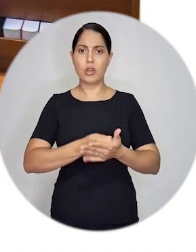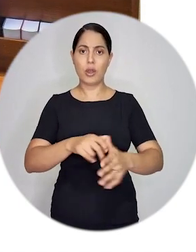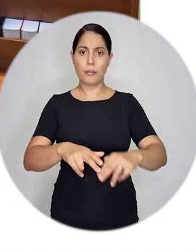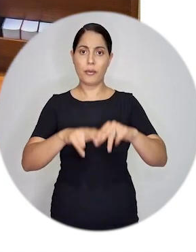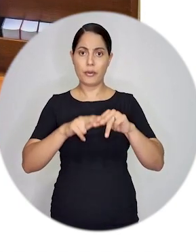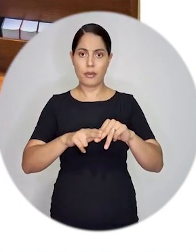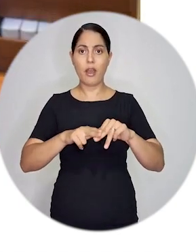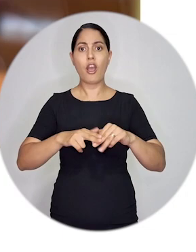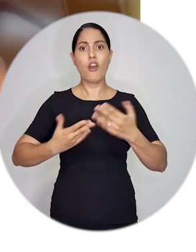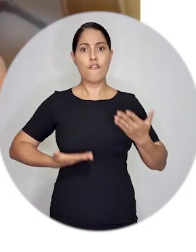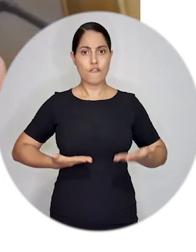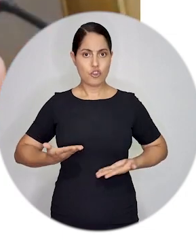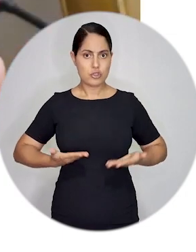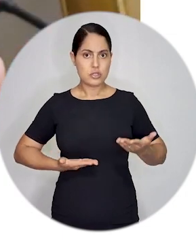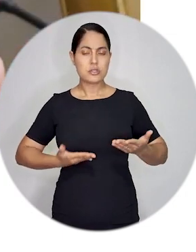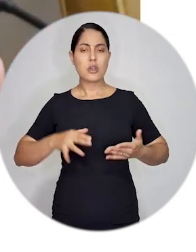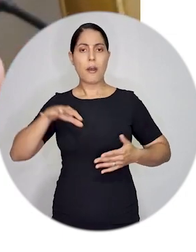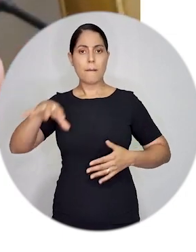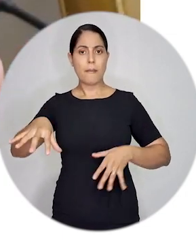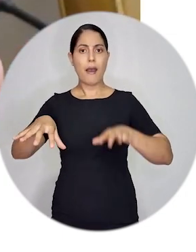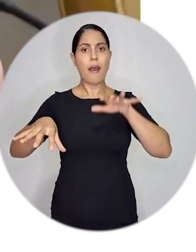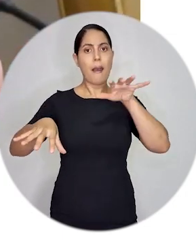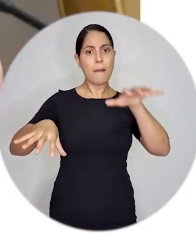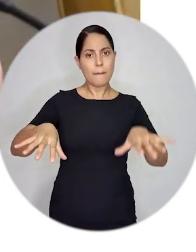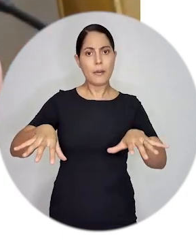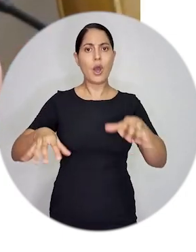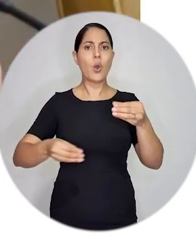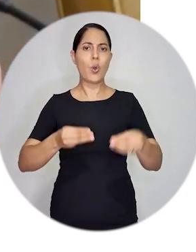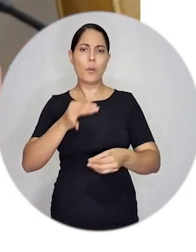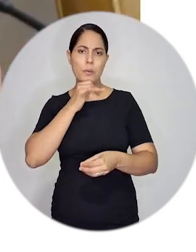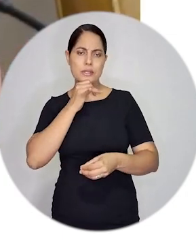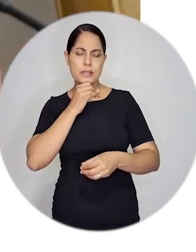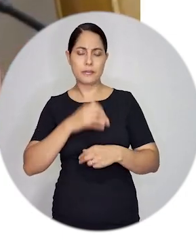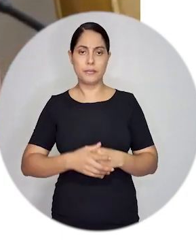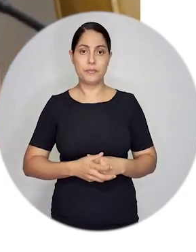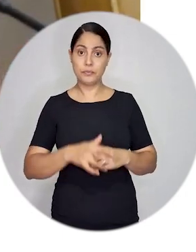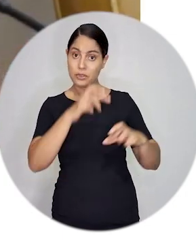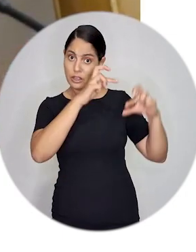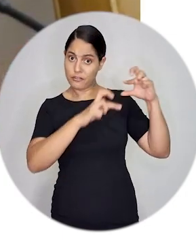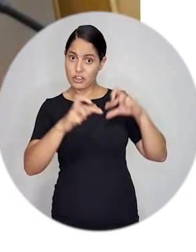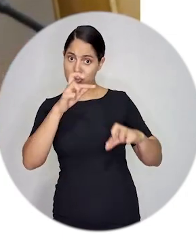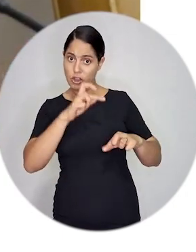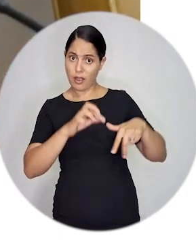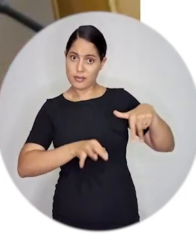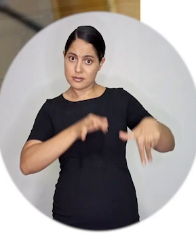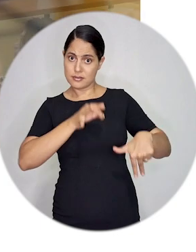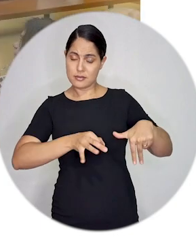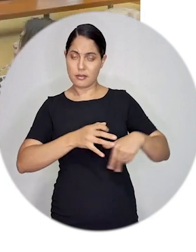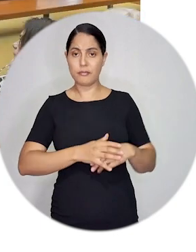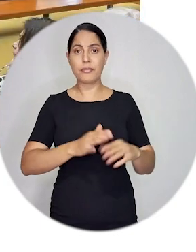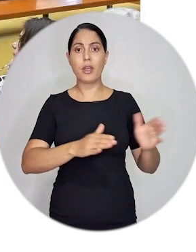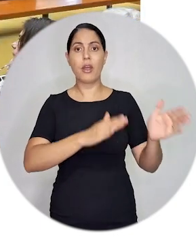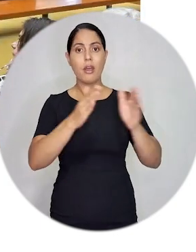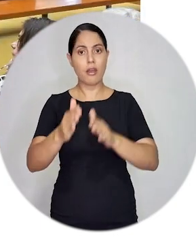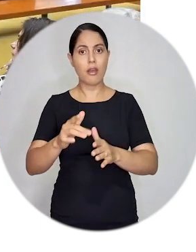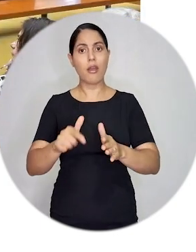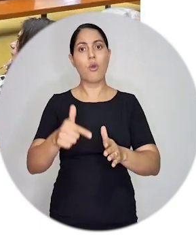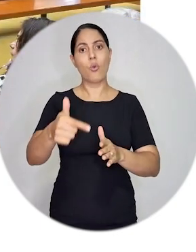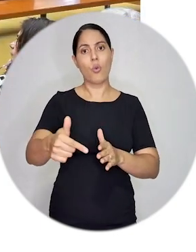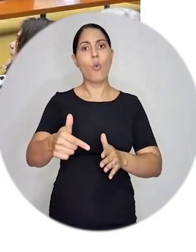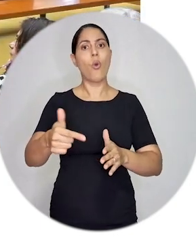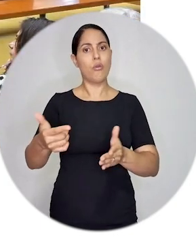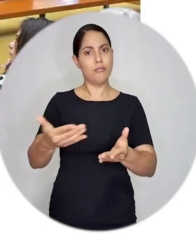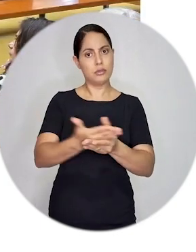a separação dessas funções, ou seja, do magistrado que atua na fase de investigação para o magistrado que atua na